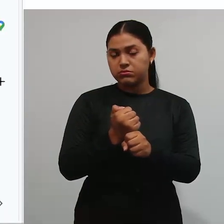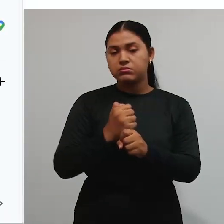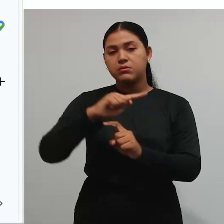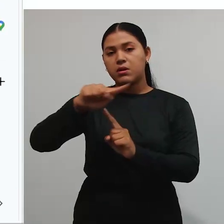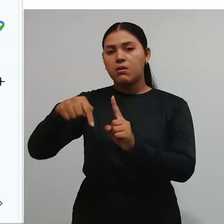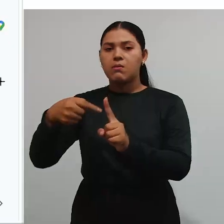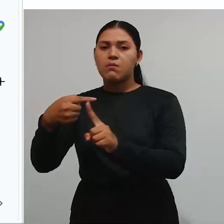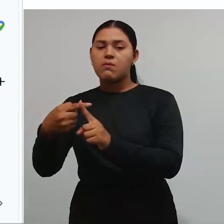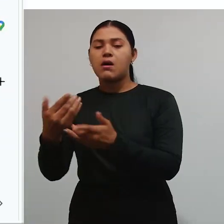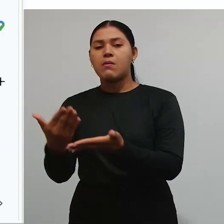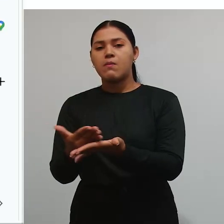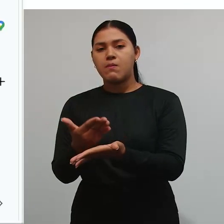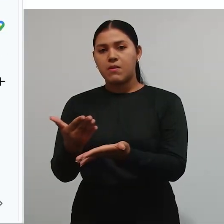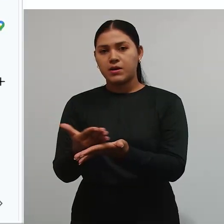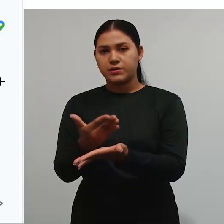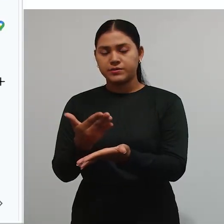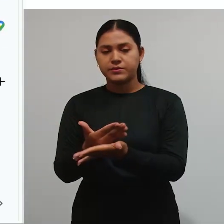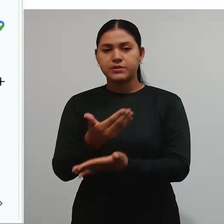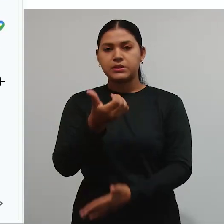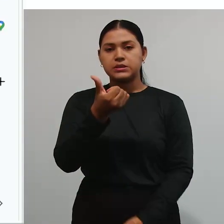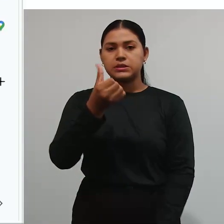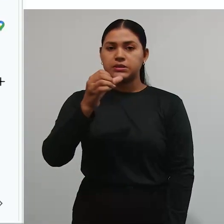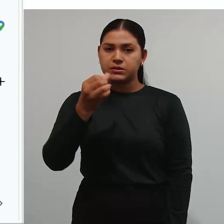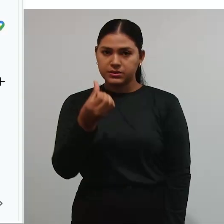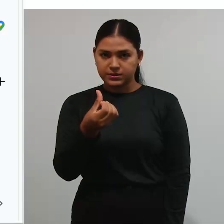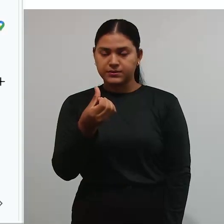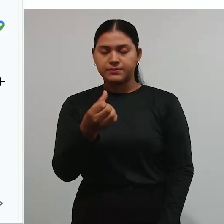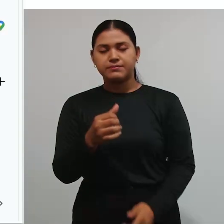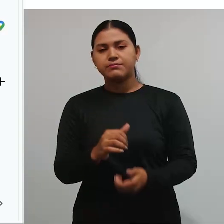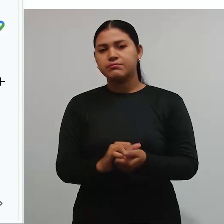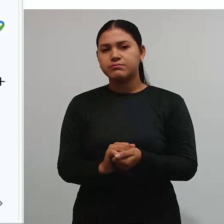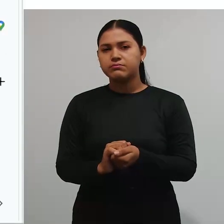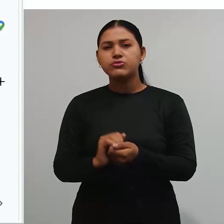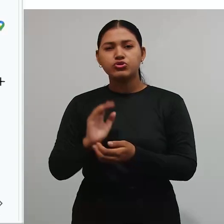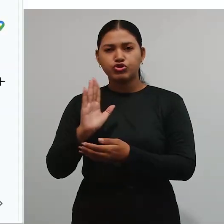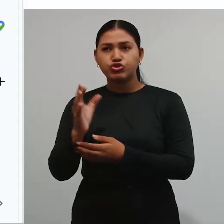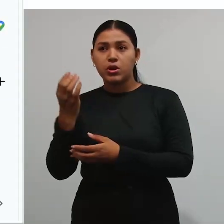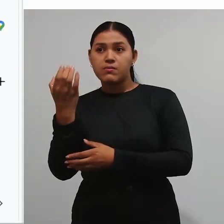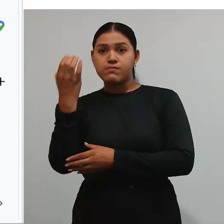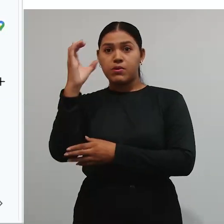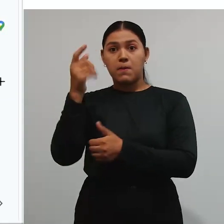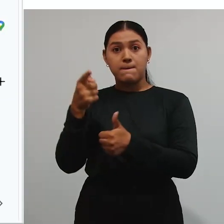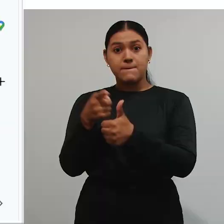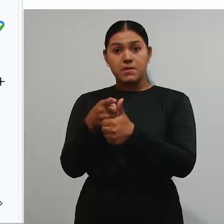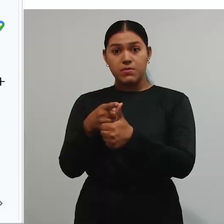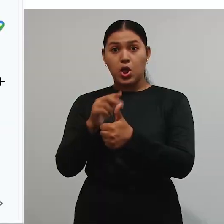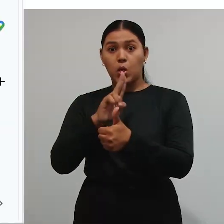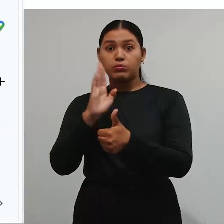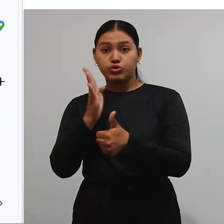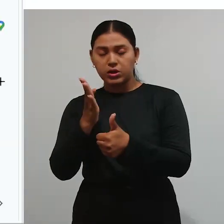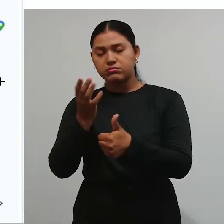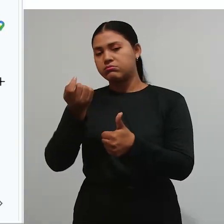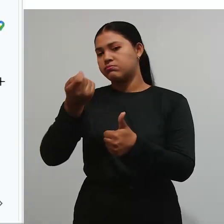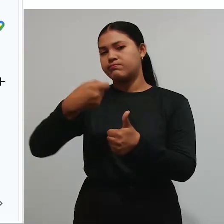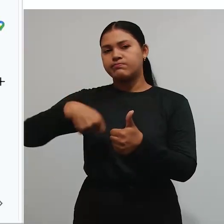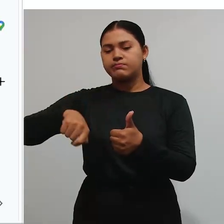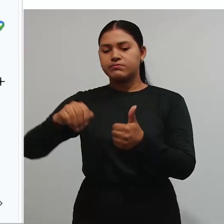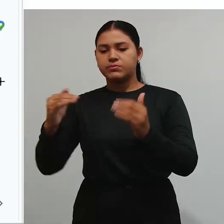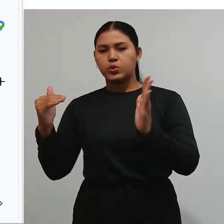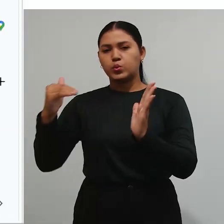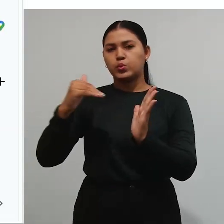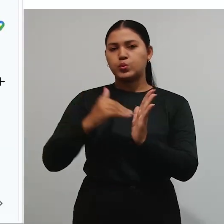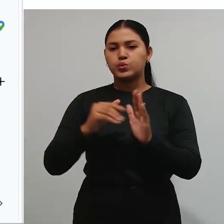1996, página 16. Então, os dois são citação direta longa, só que nesse exemplo aqui eu estou